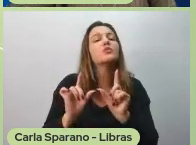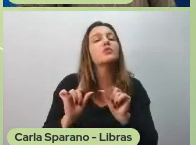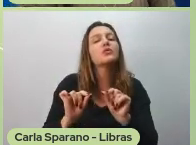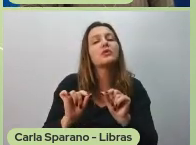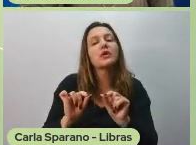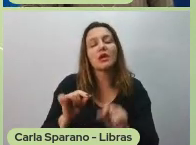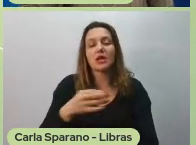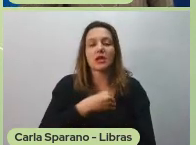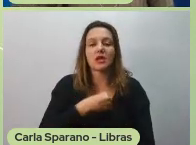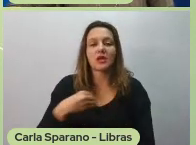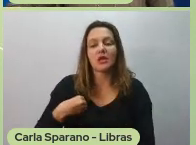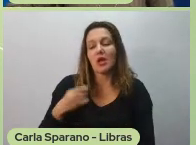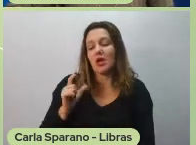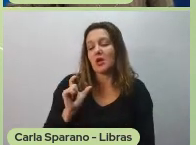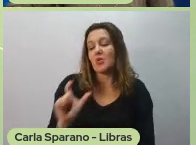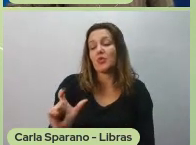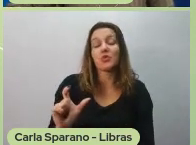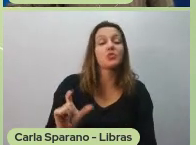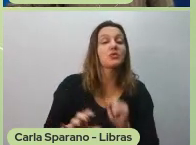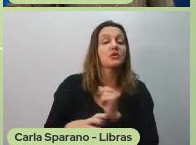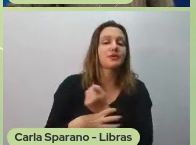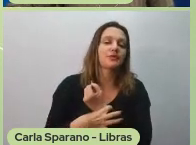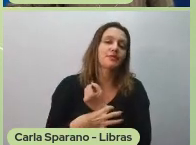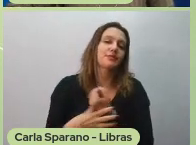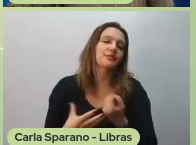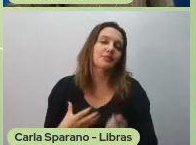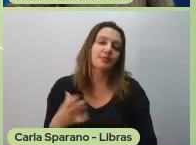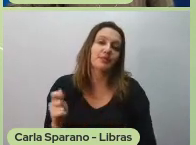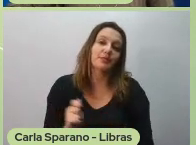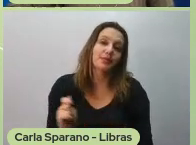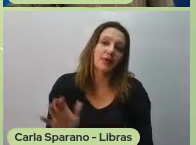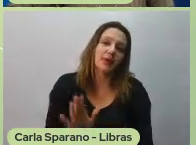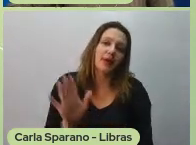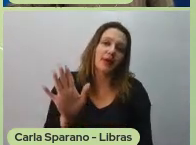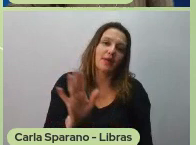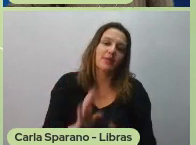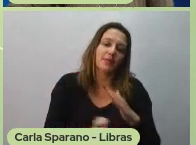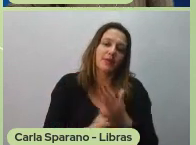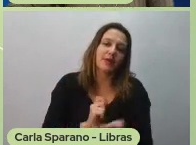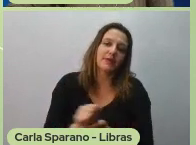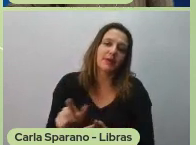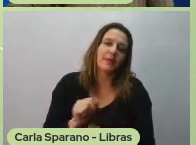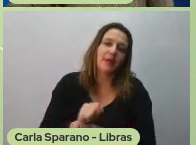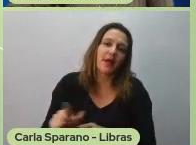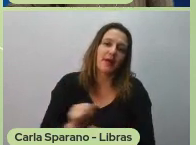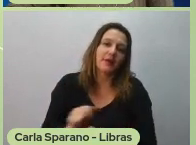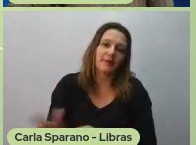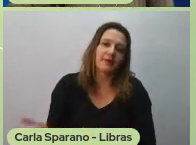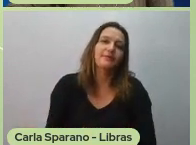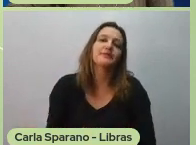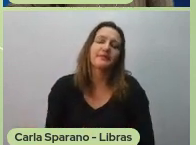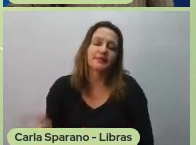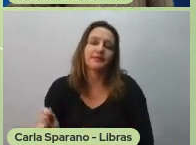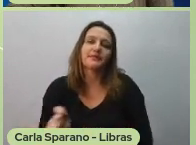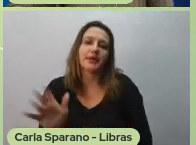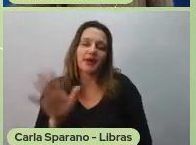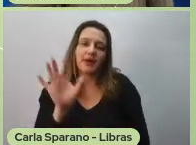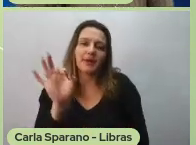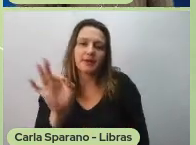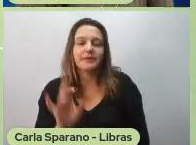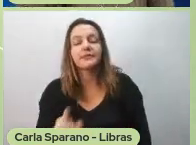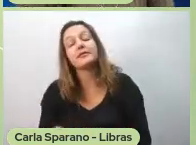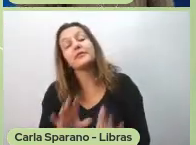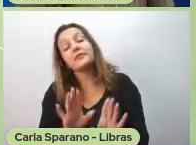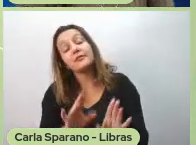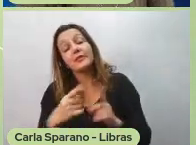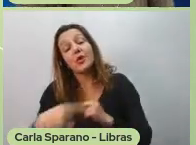É verdade, o plano de saúde é caro para esse público. Outra coisa que a gente vê como positivo